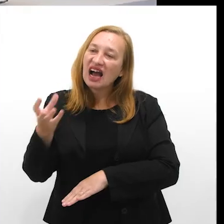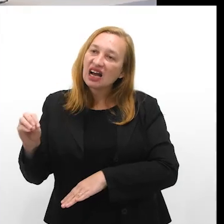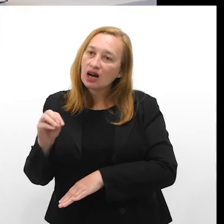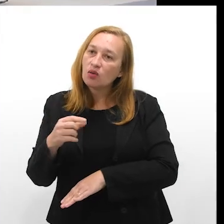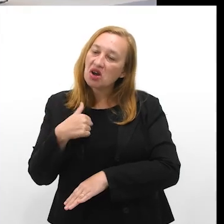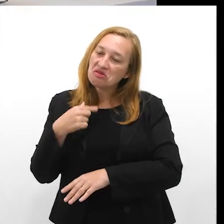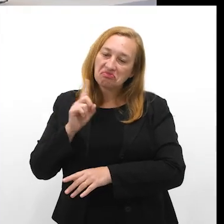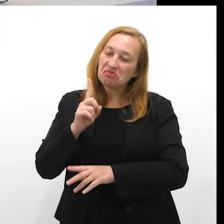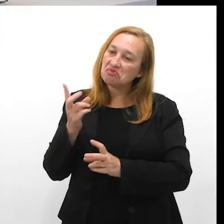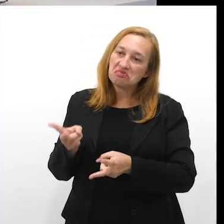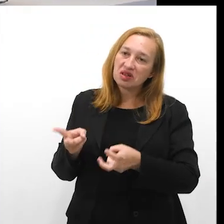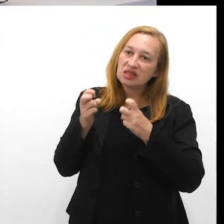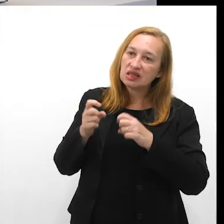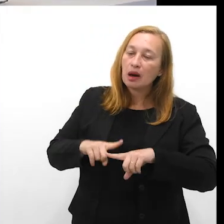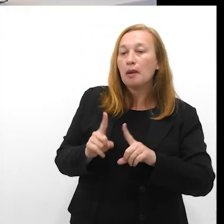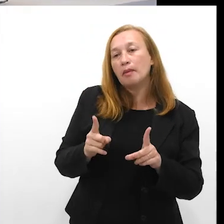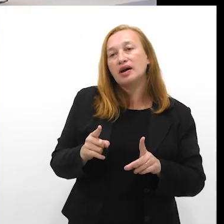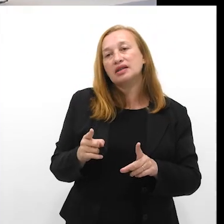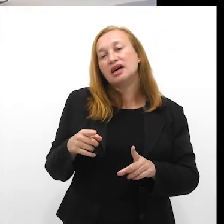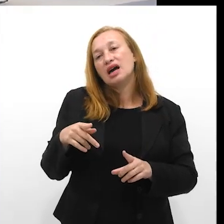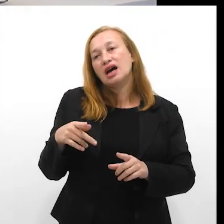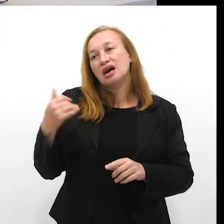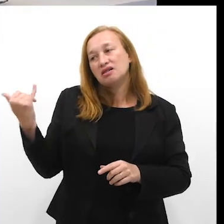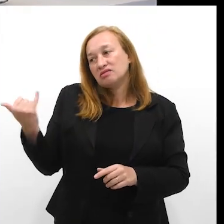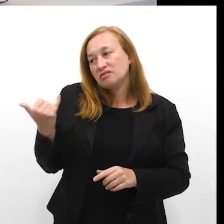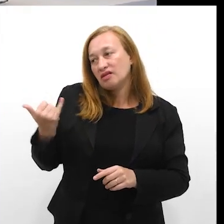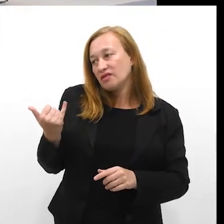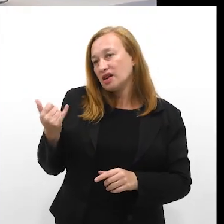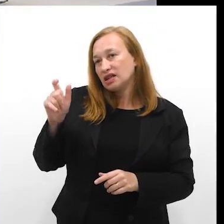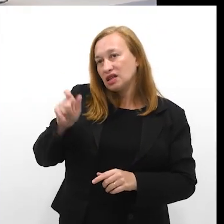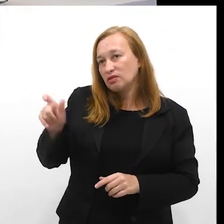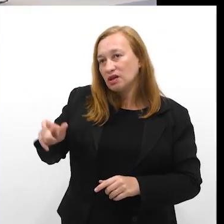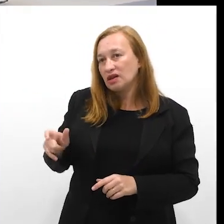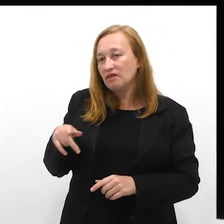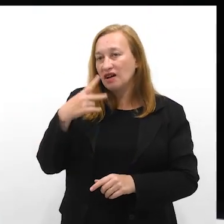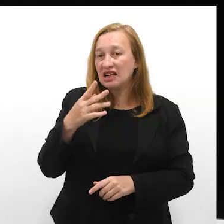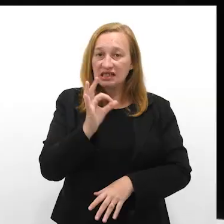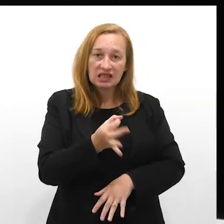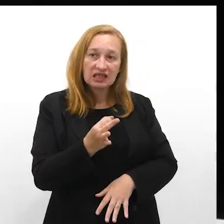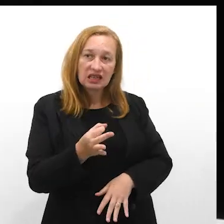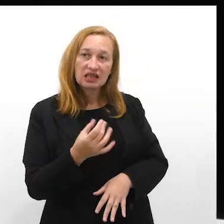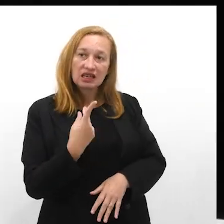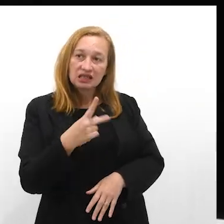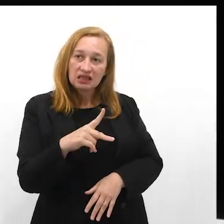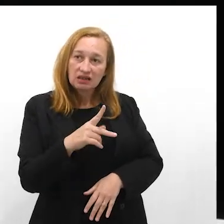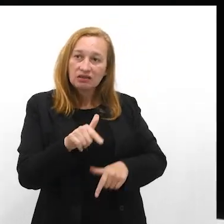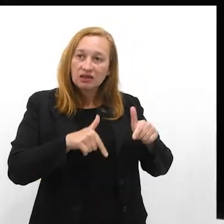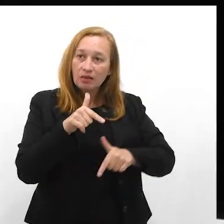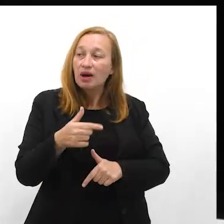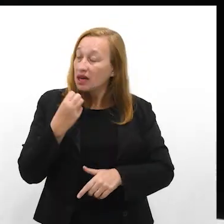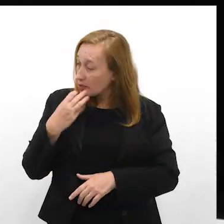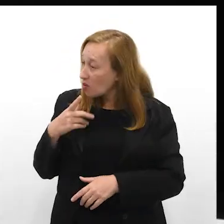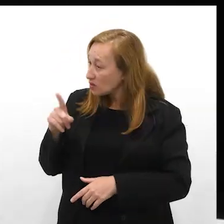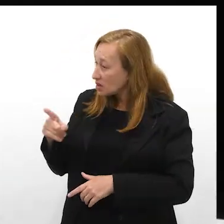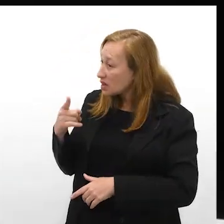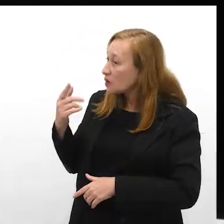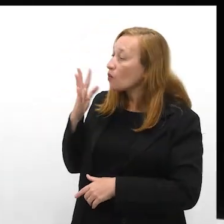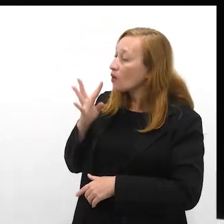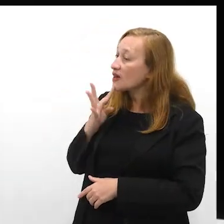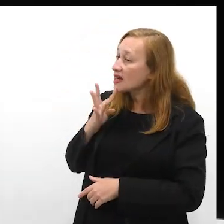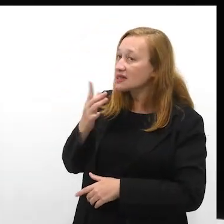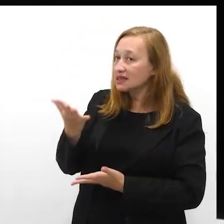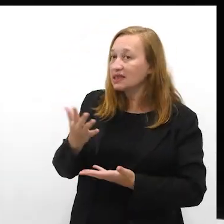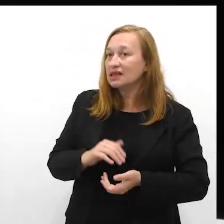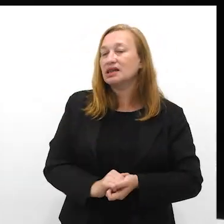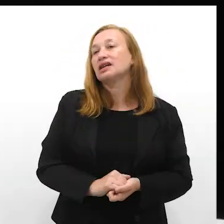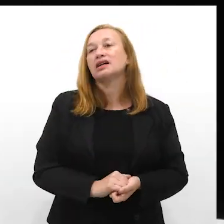percebo, né? Mas eu vou pelo que as pessoas vão falando. Assim, nossa, isso aqui com certeza é seu trabalho. Eu falei, que bom que você está identificando,